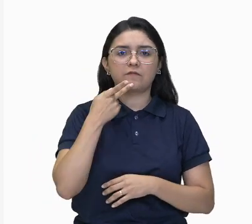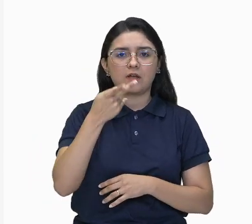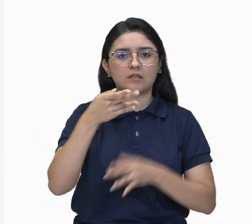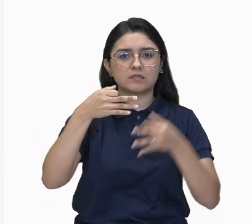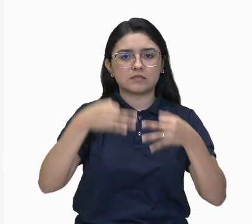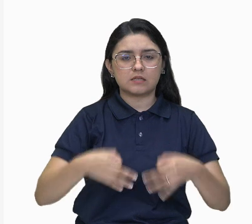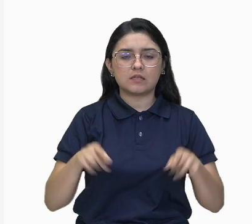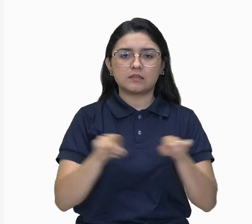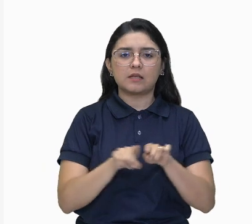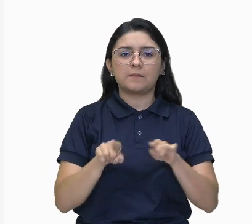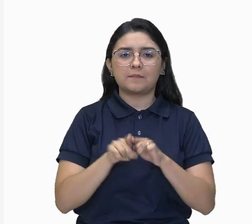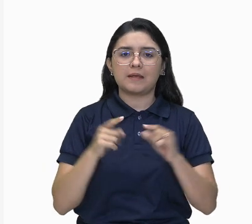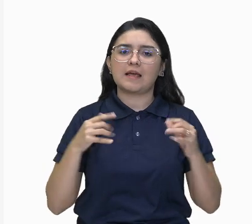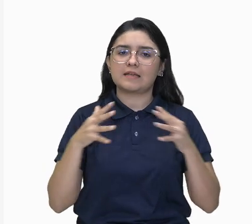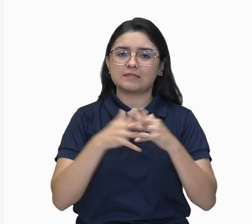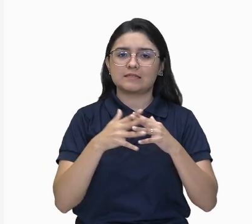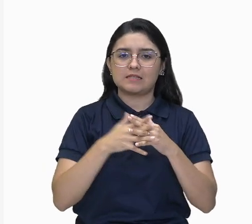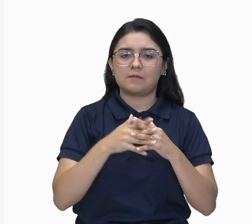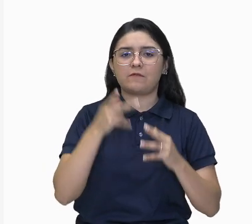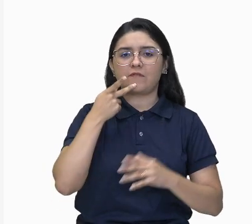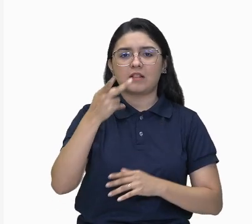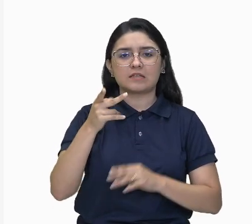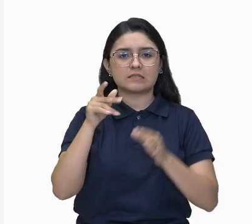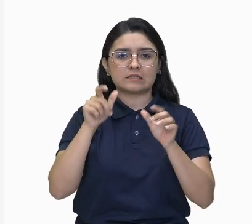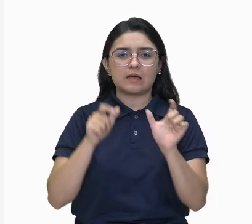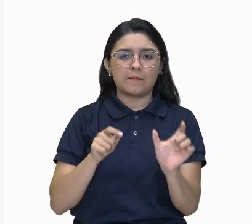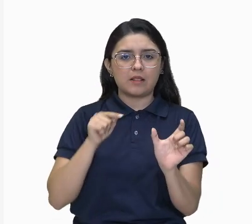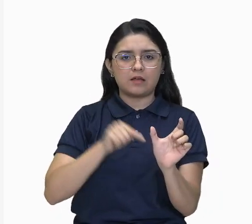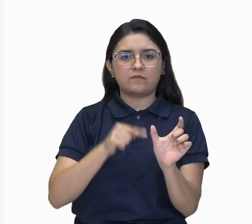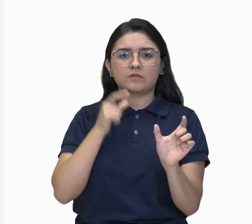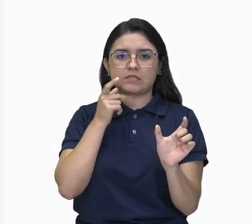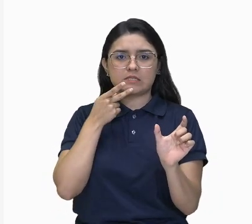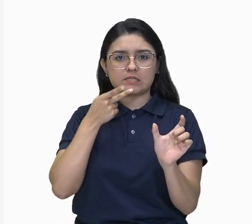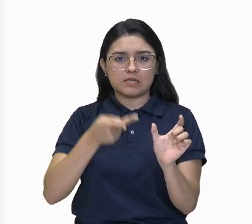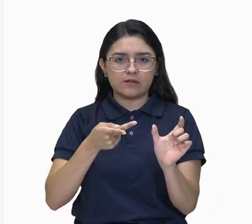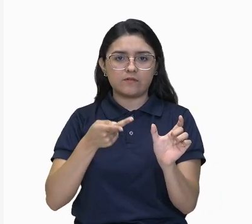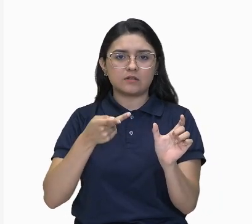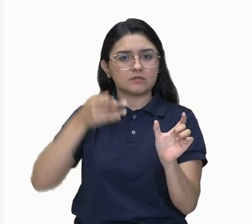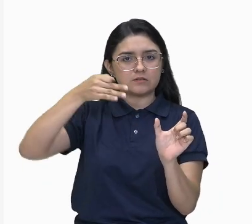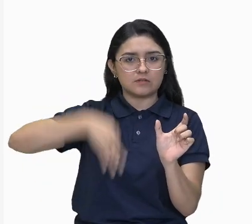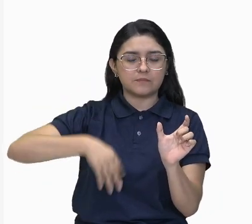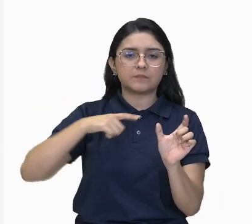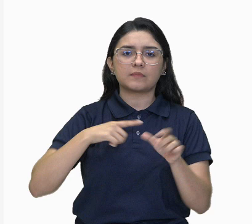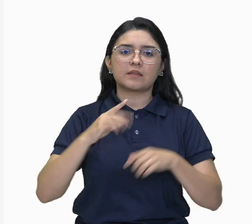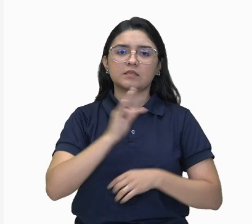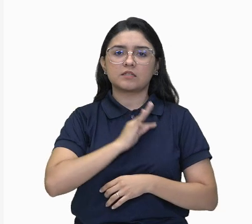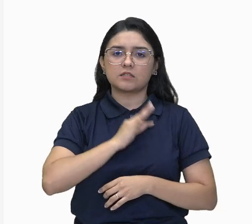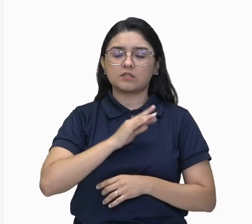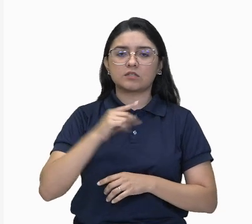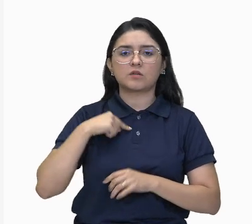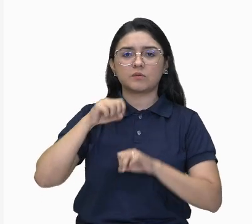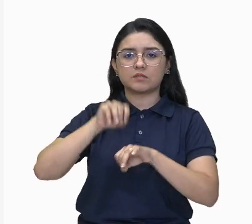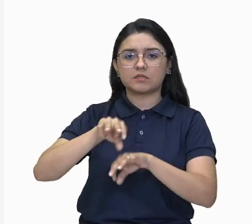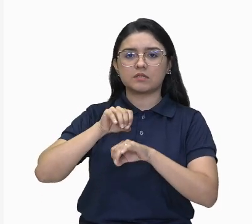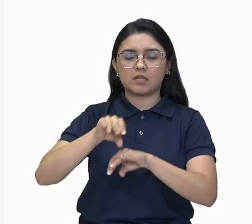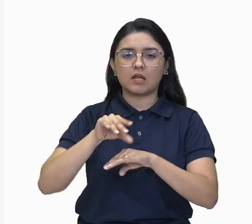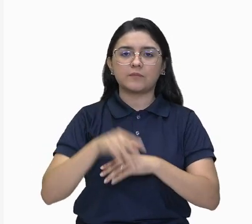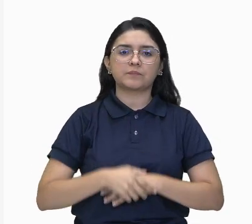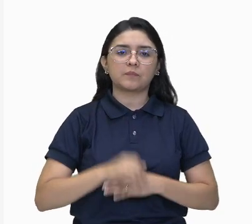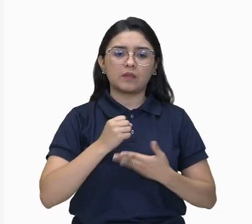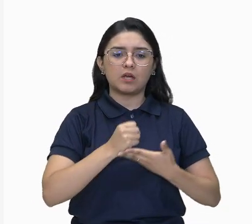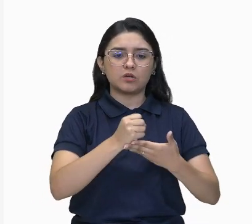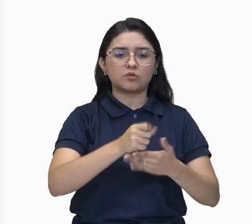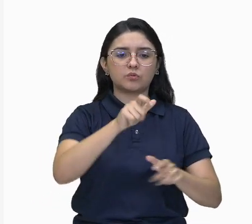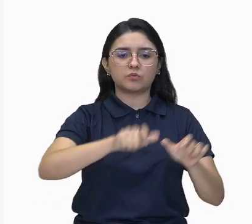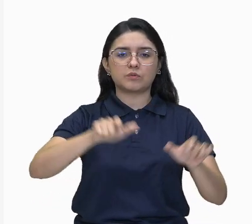as sílabas corretas das palavras. Essas técnicas de dicção ensinadas, né, ajudam a alunos